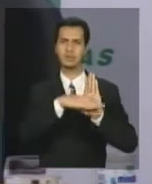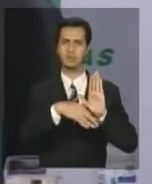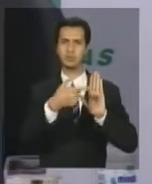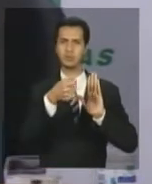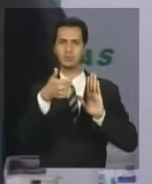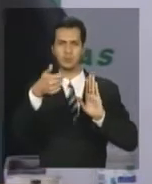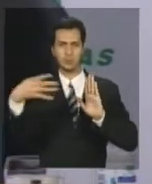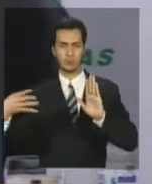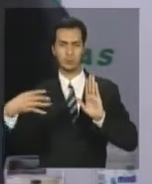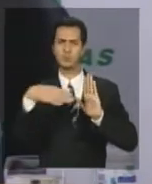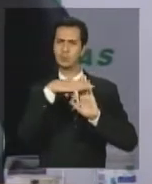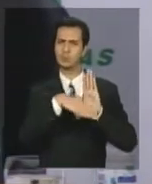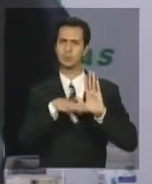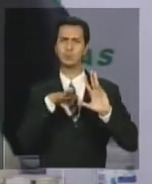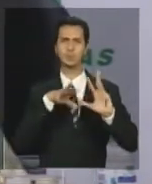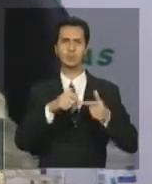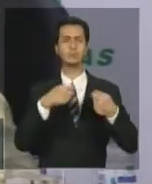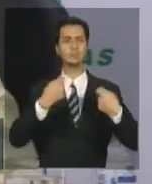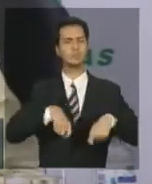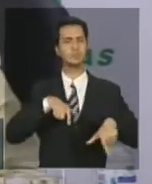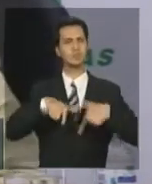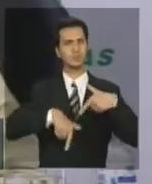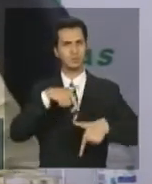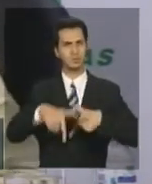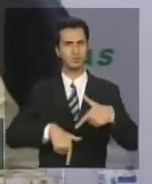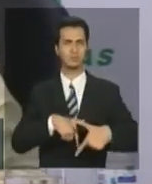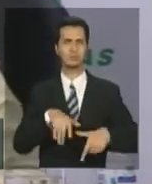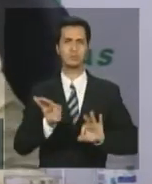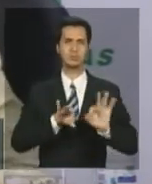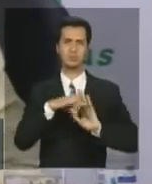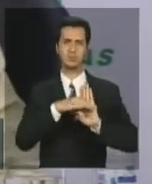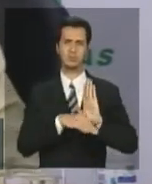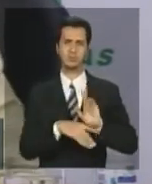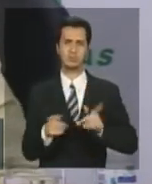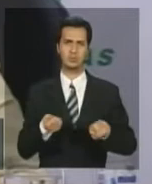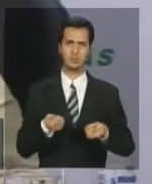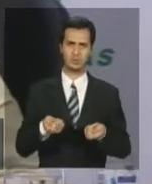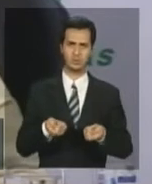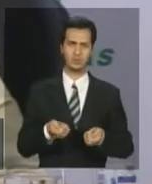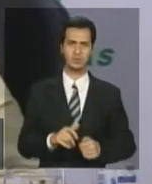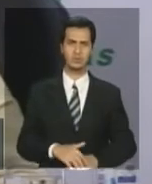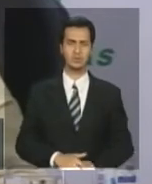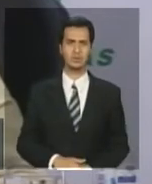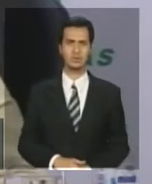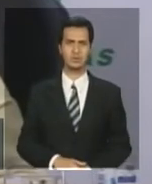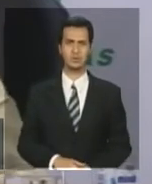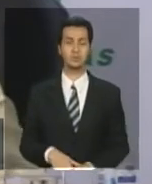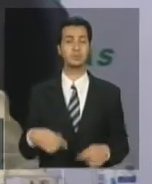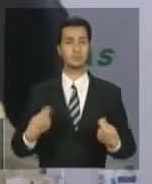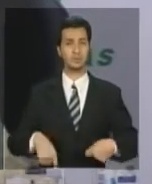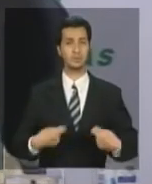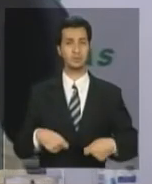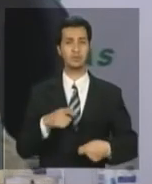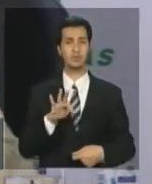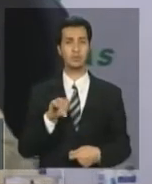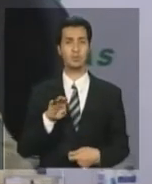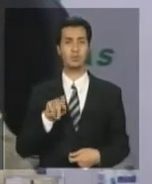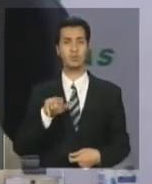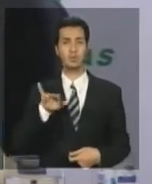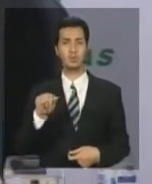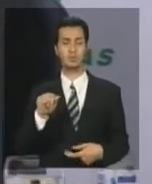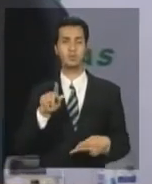coisas aconteçam no ritmo que está apresentado no plano de negócios. E é importantíssimo que o Formigli pegue logo o pé da